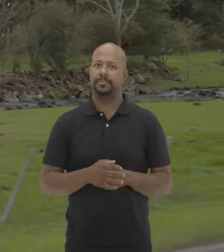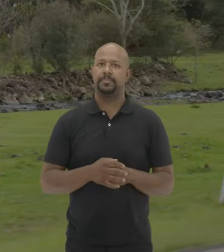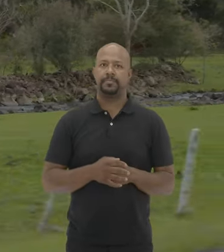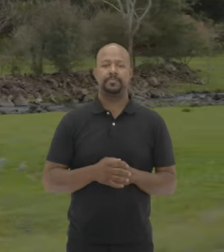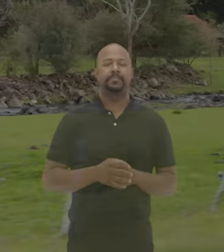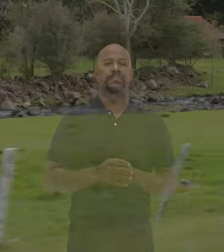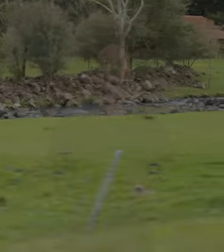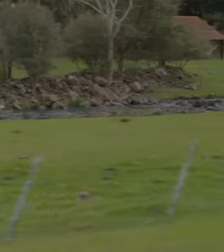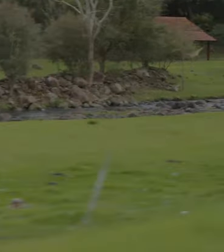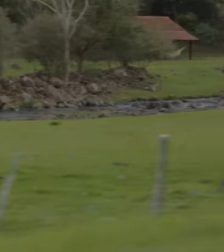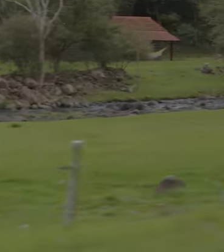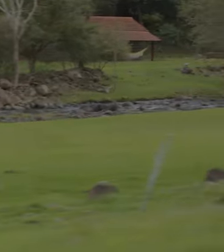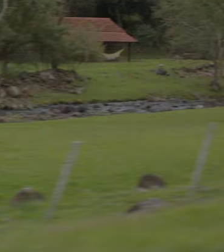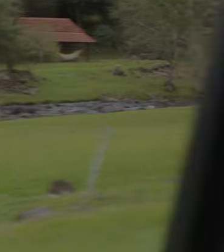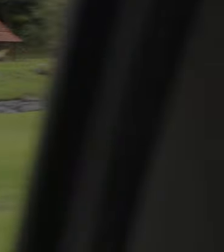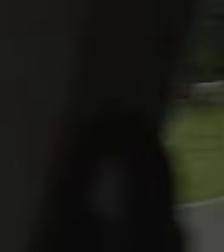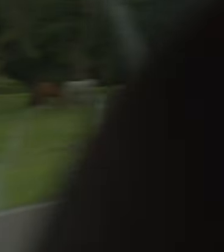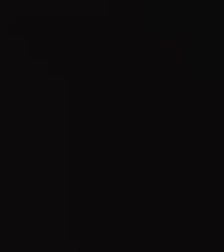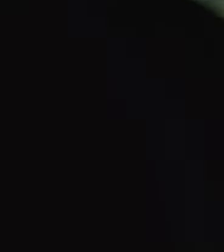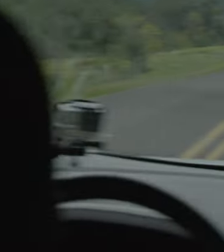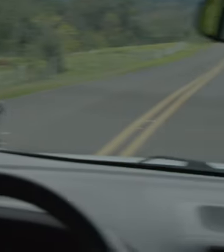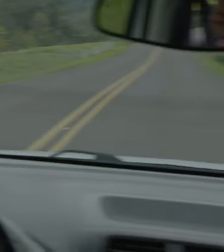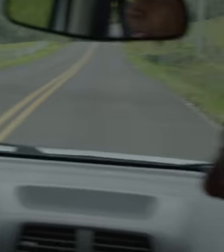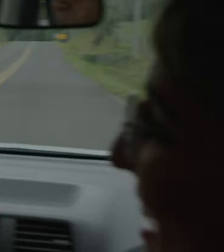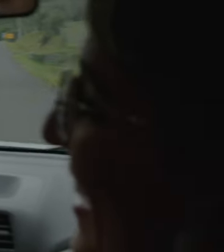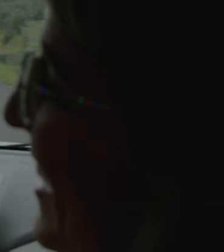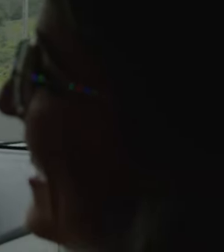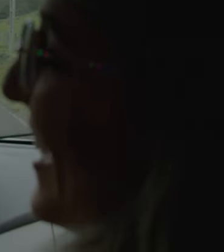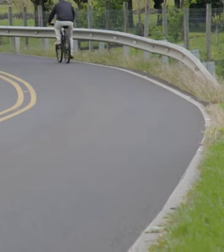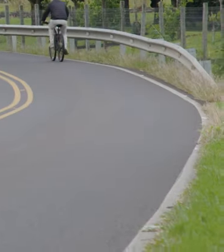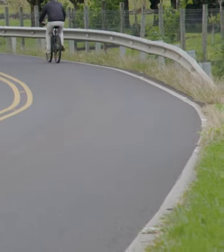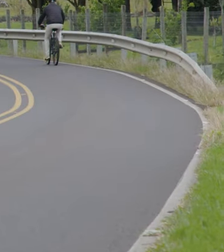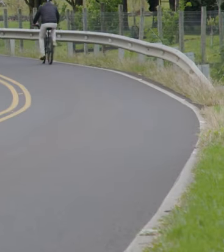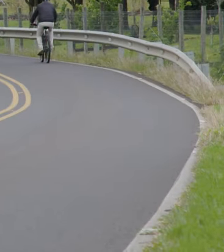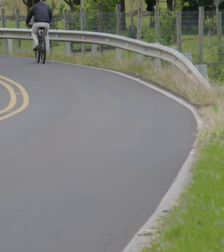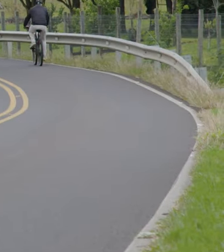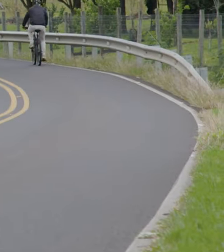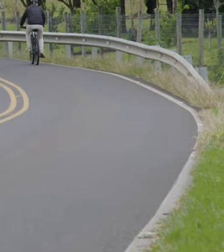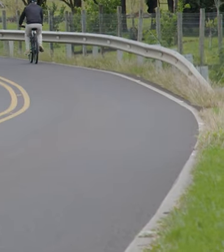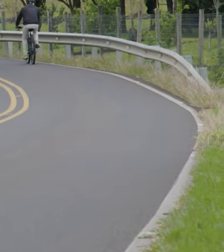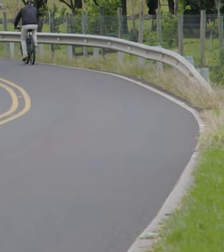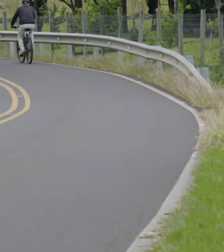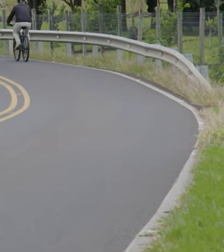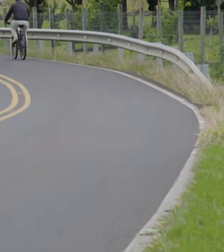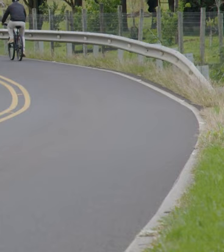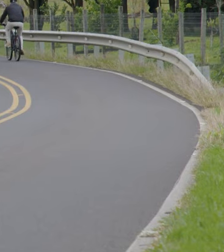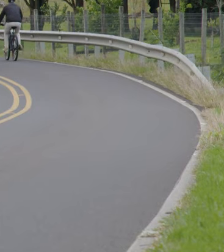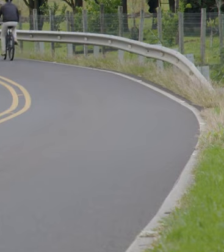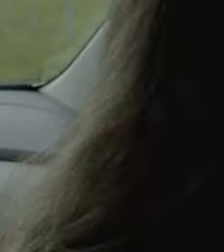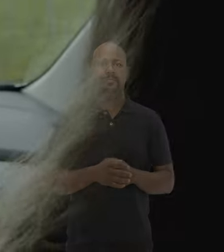Um riacho. Uma coisa meio bucólica, dramática. Um pequeno rio corre próximo à estrada. À frente, um ciclista